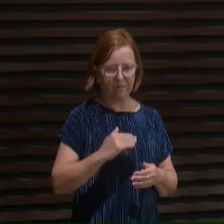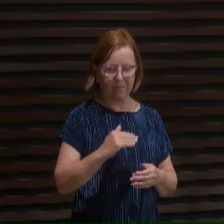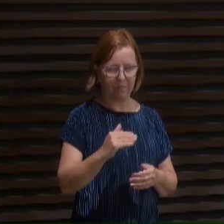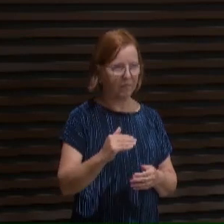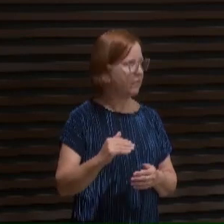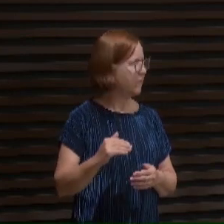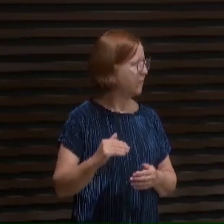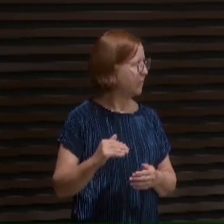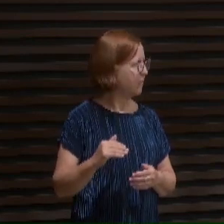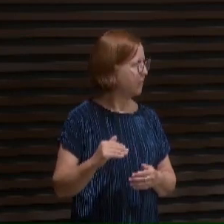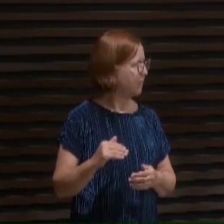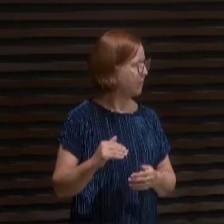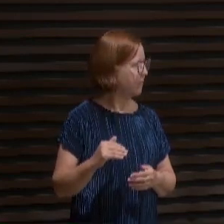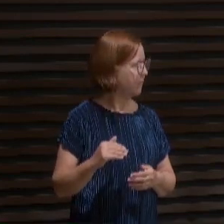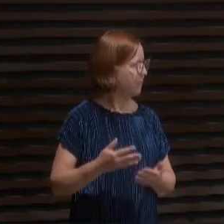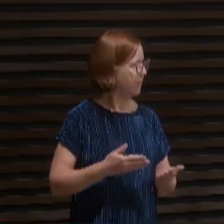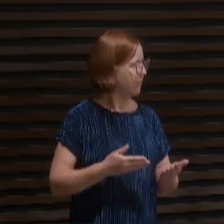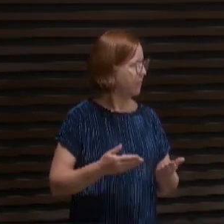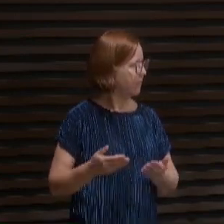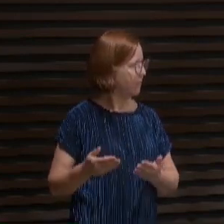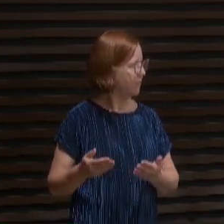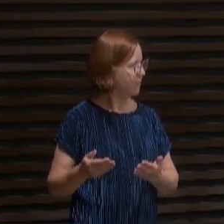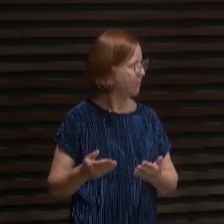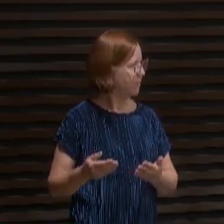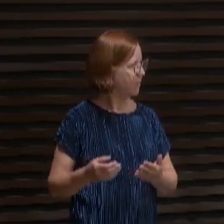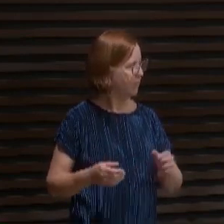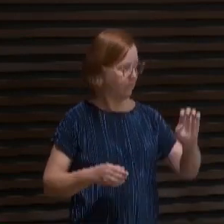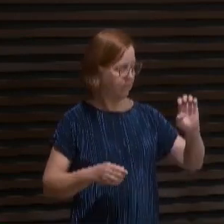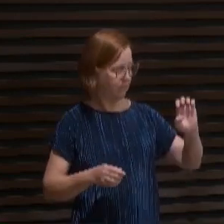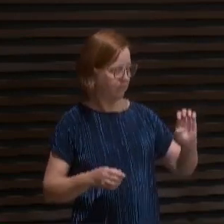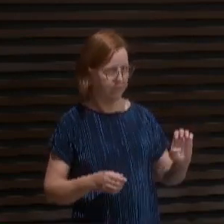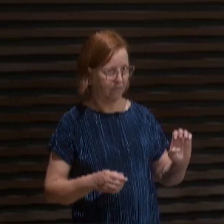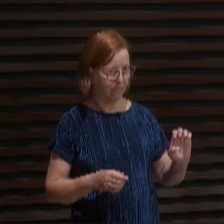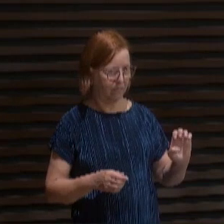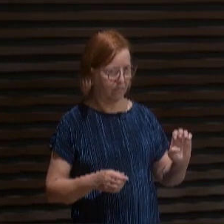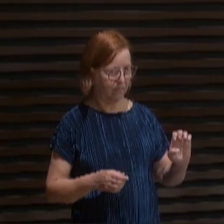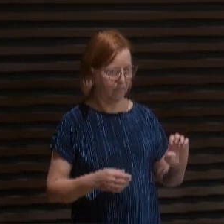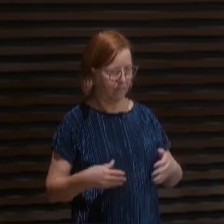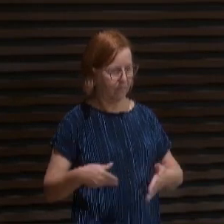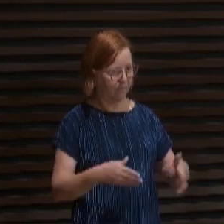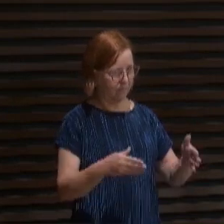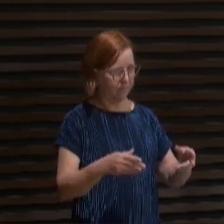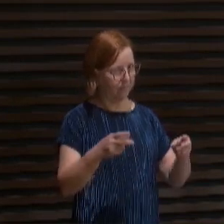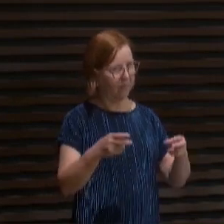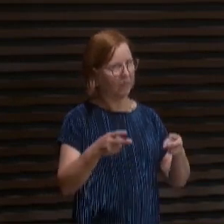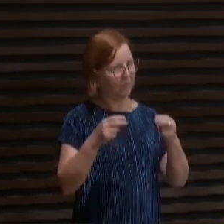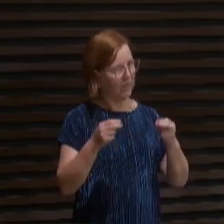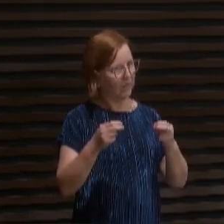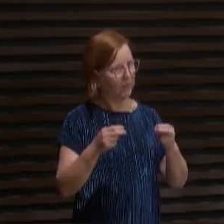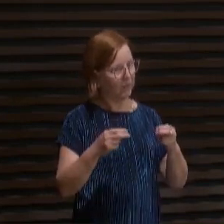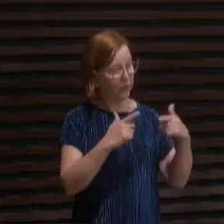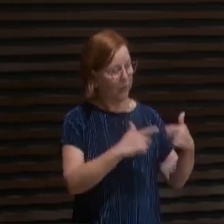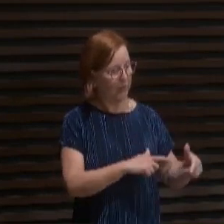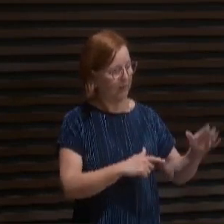prado, ao lado esquerdo do caminho? Presta atenção que lado era. O lado esquerdo